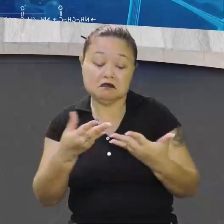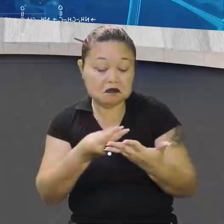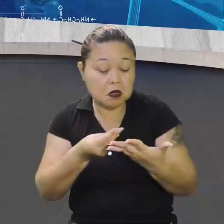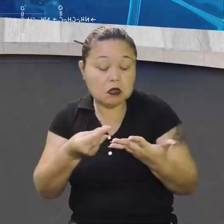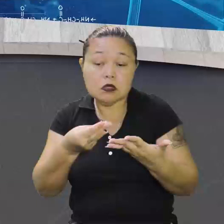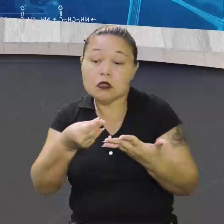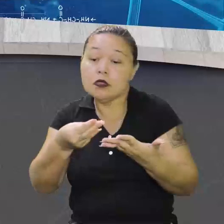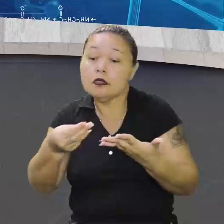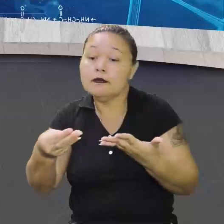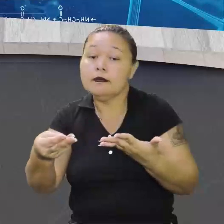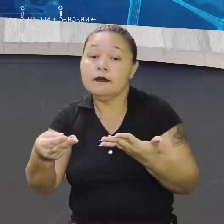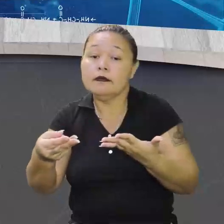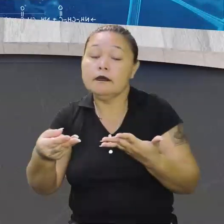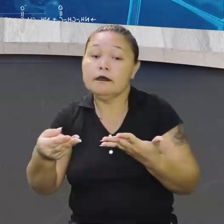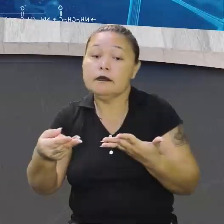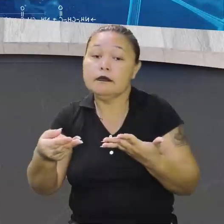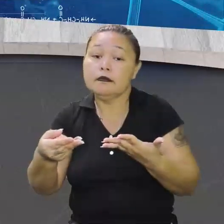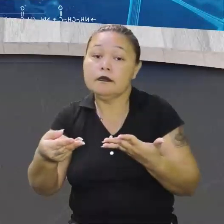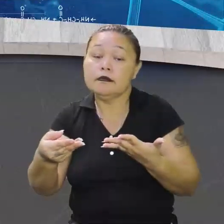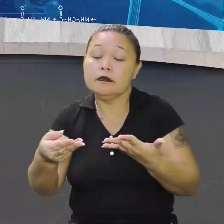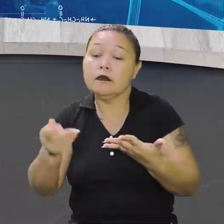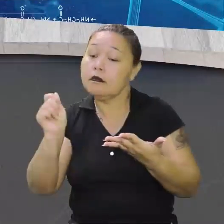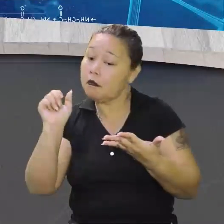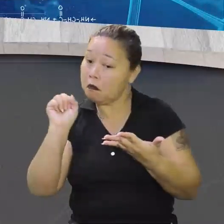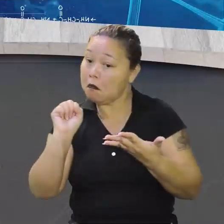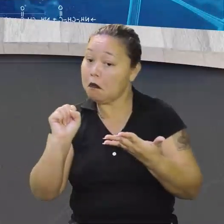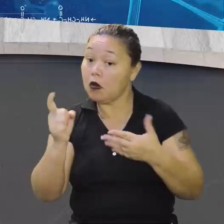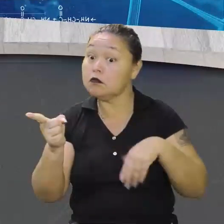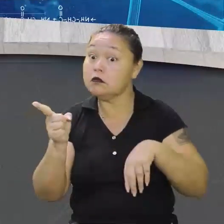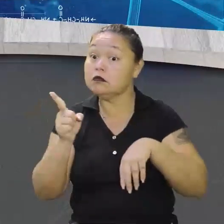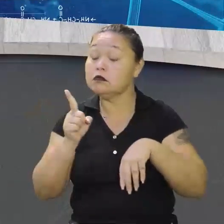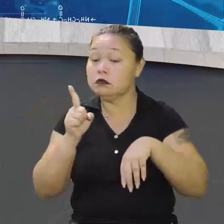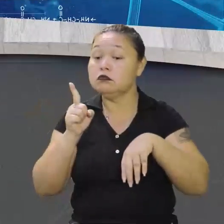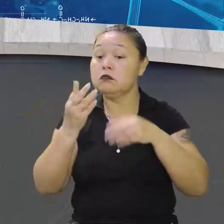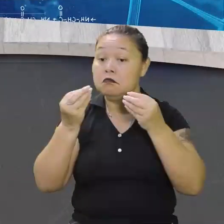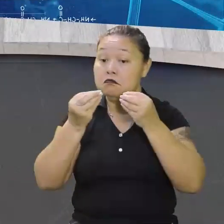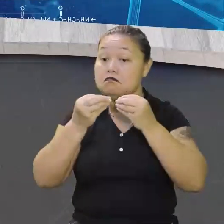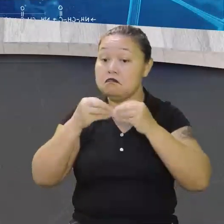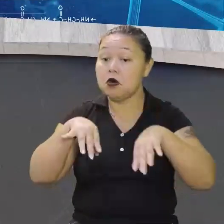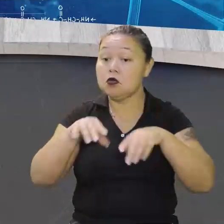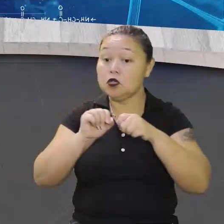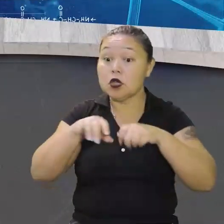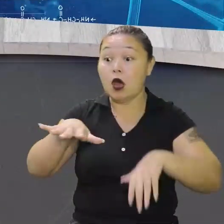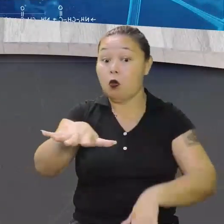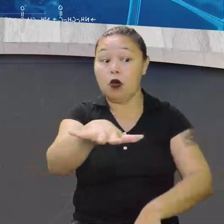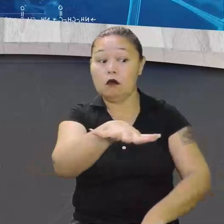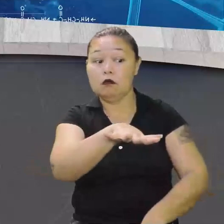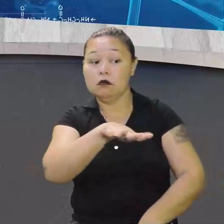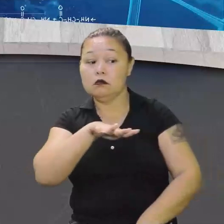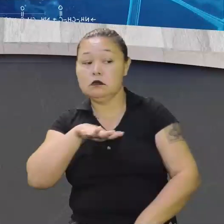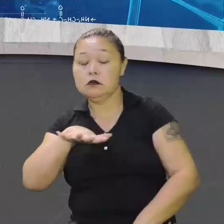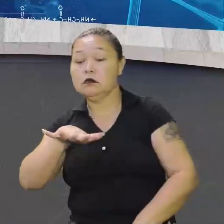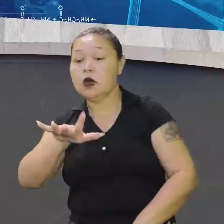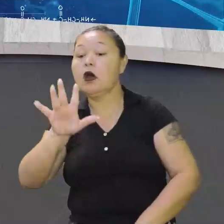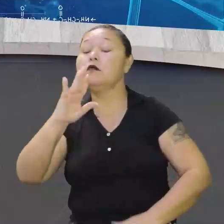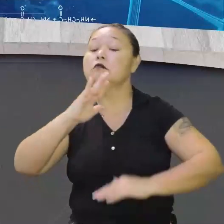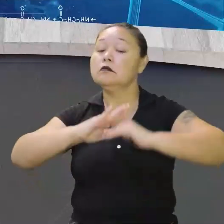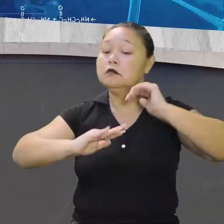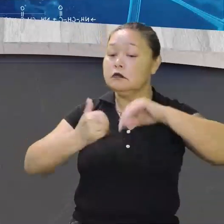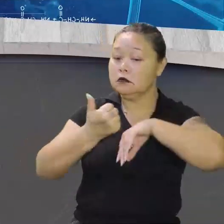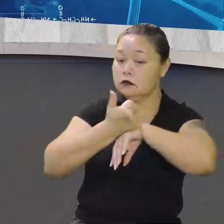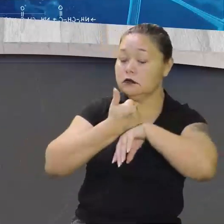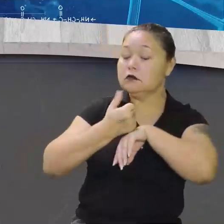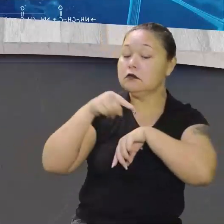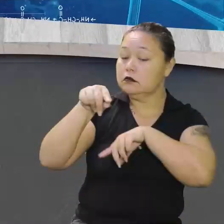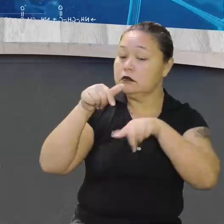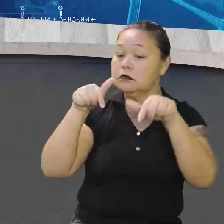degradam e podem prejudicar o ambiente. Se você é o profissional que está atuando naquele